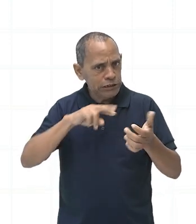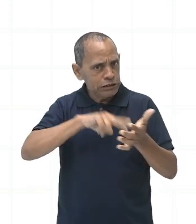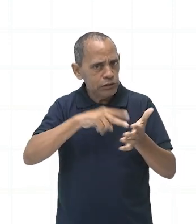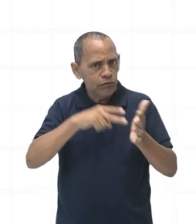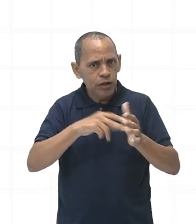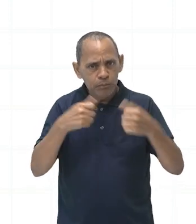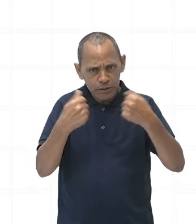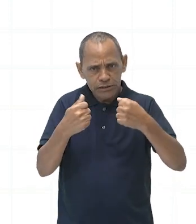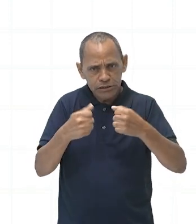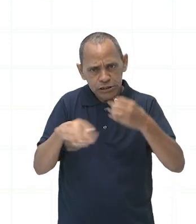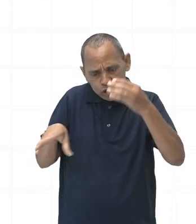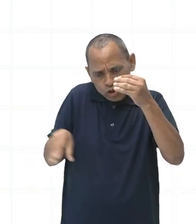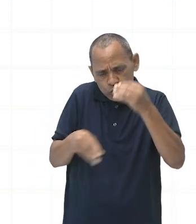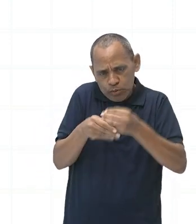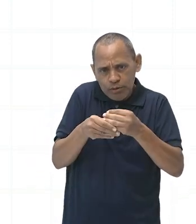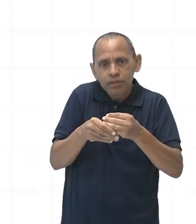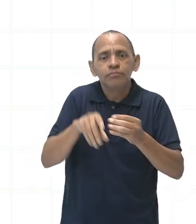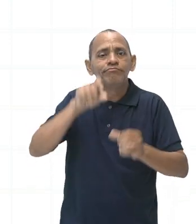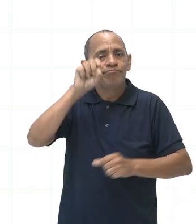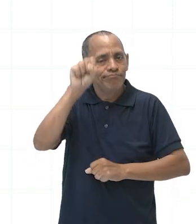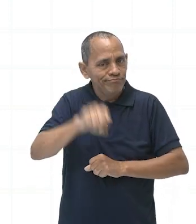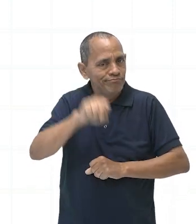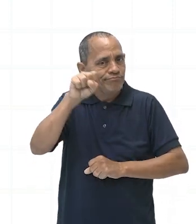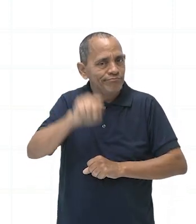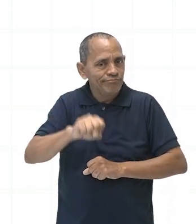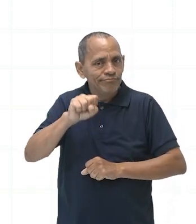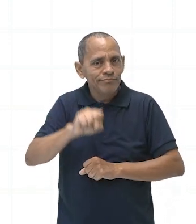porque quem vê, vê alguma coisa, tá?